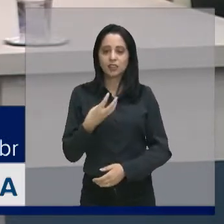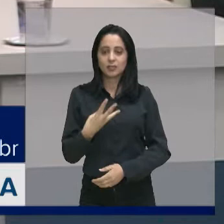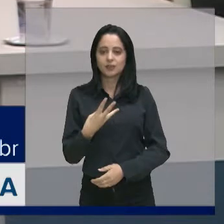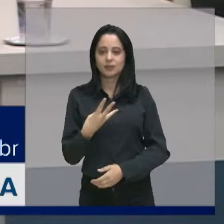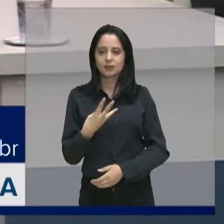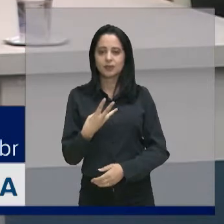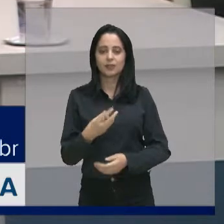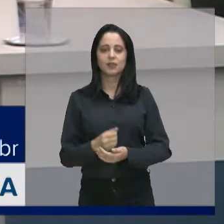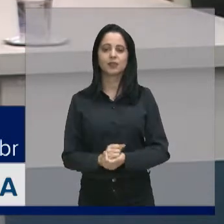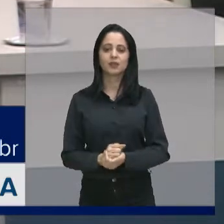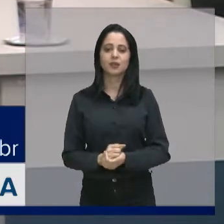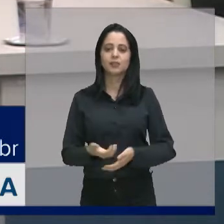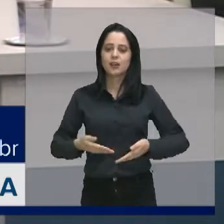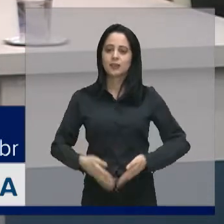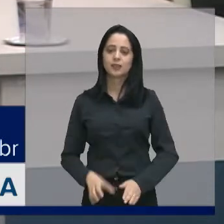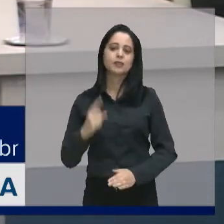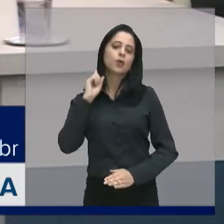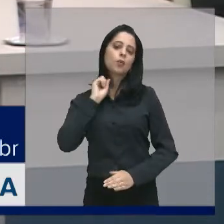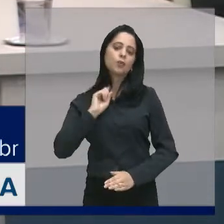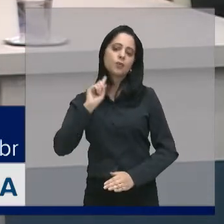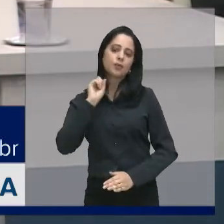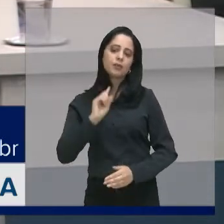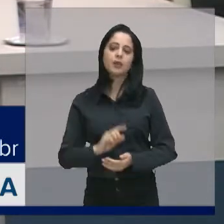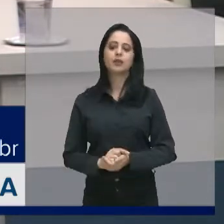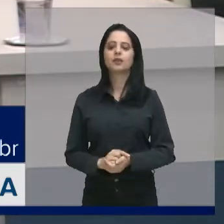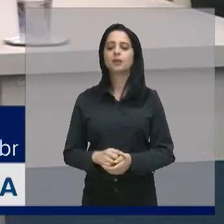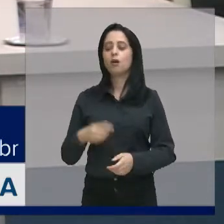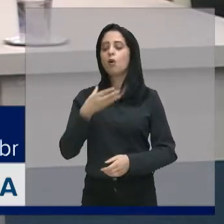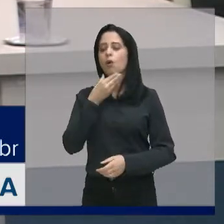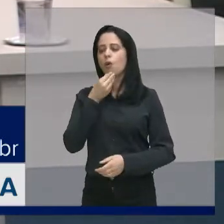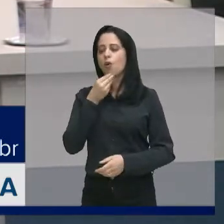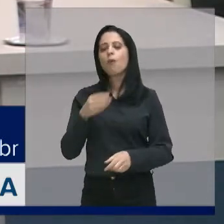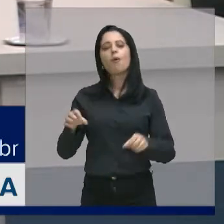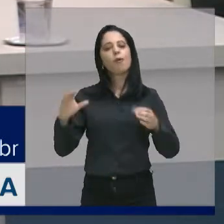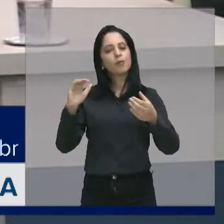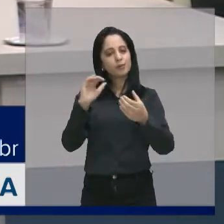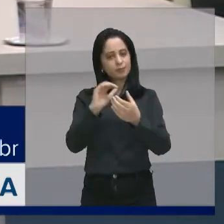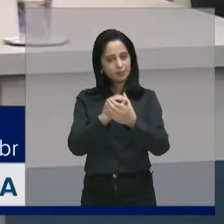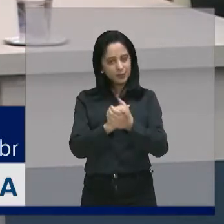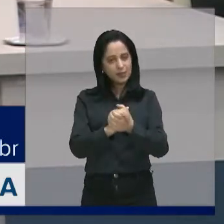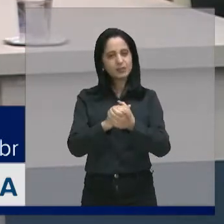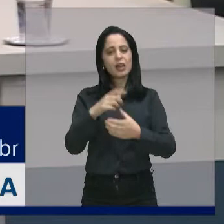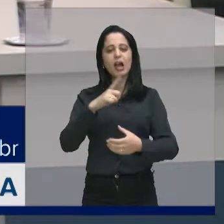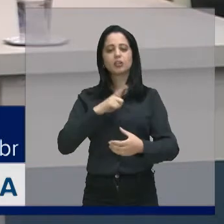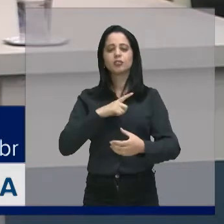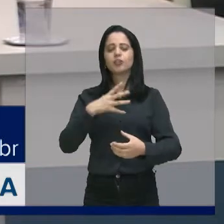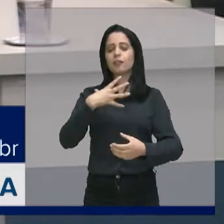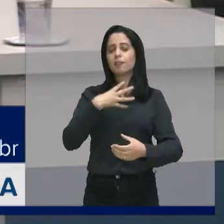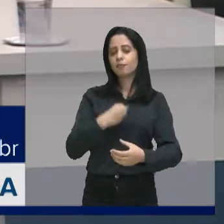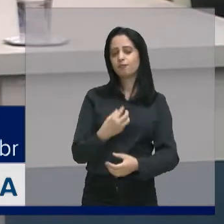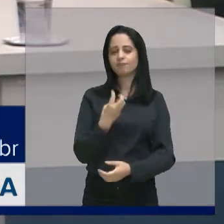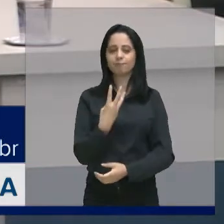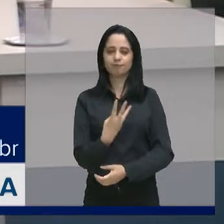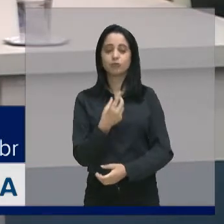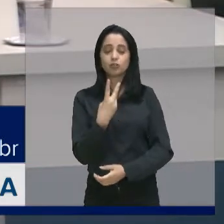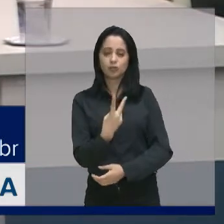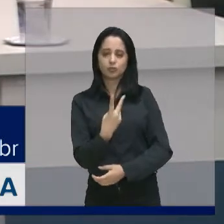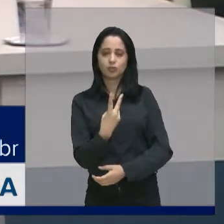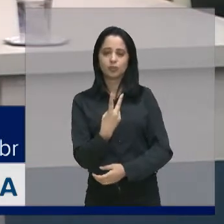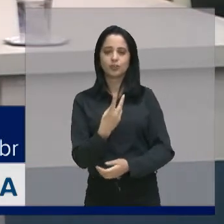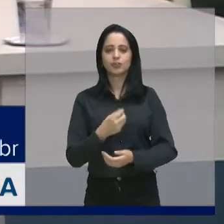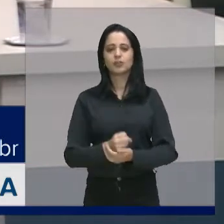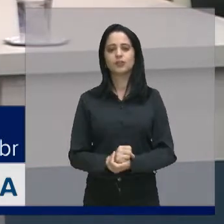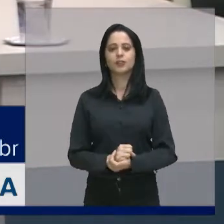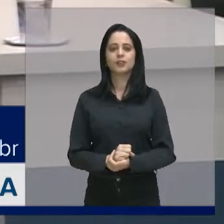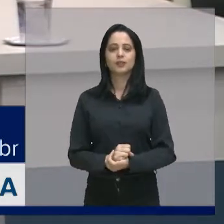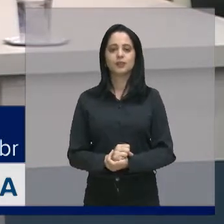Itajubá, Minas Gerais, pai de dois filhos, o Marcelo, de 35 anos, e o Luiz Felipe, de 43